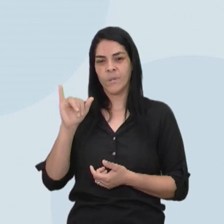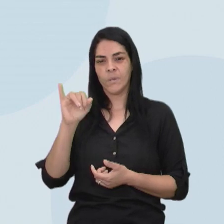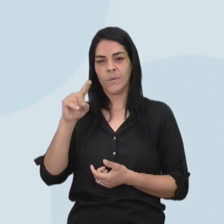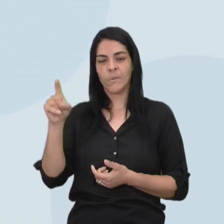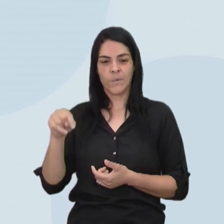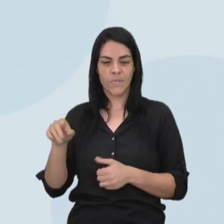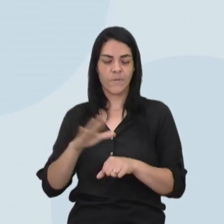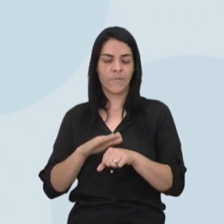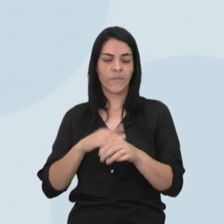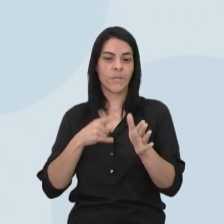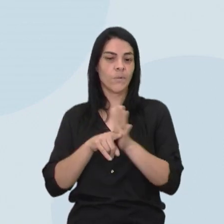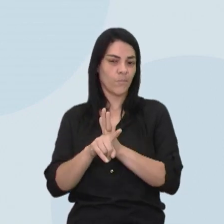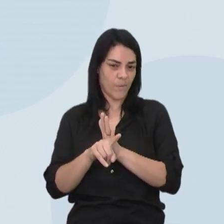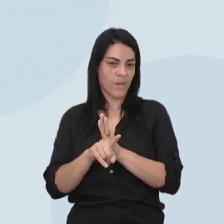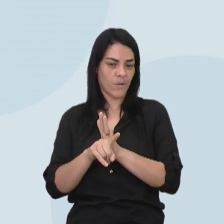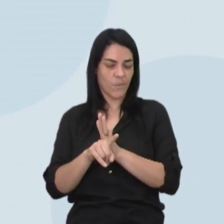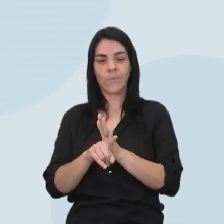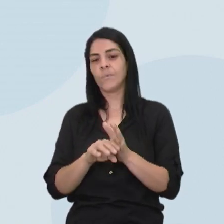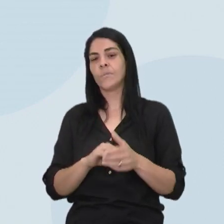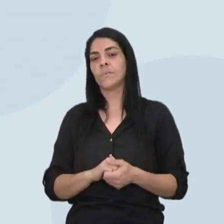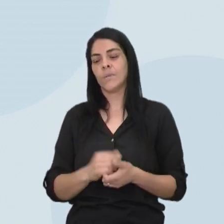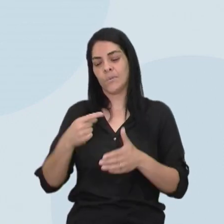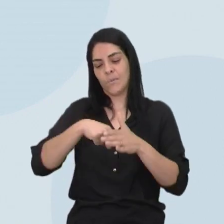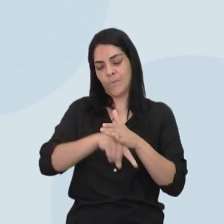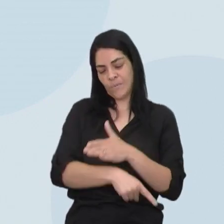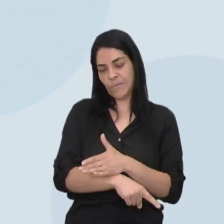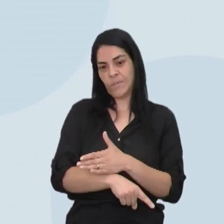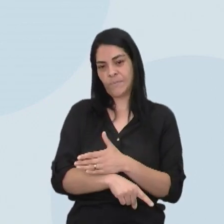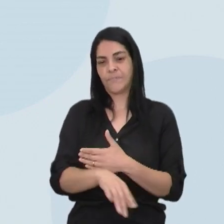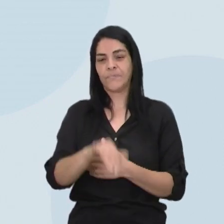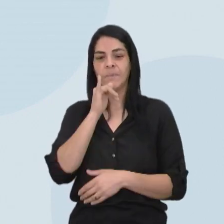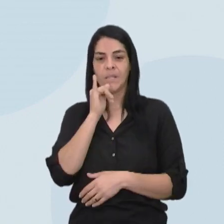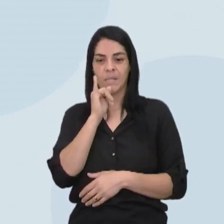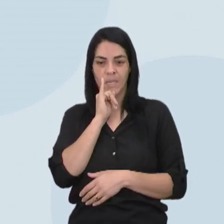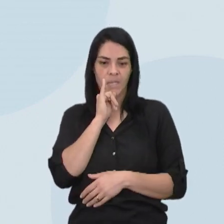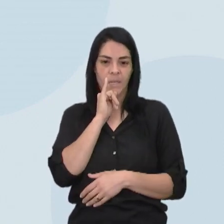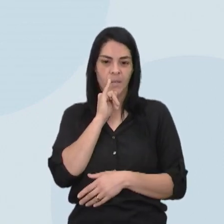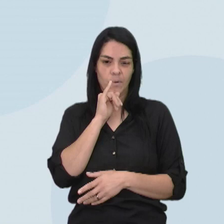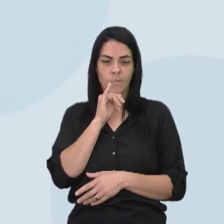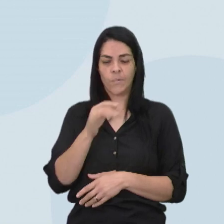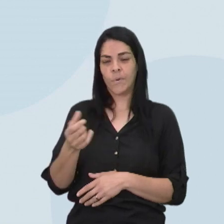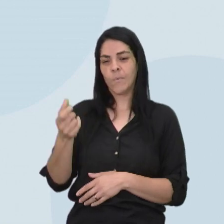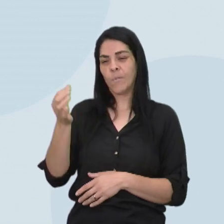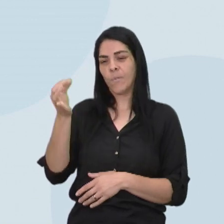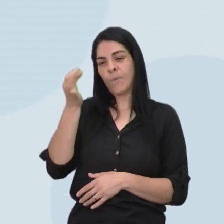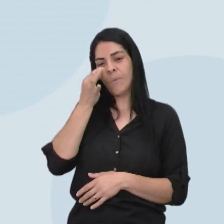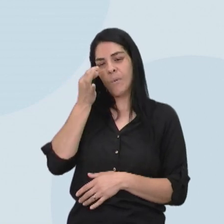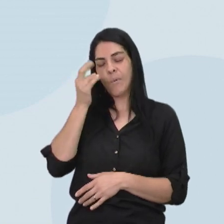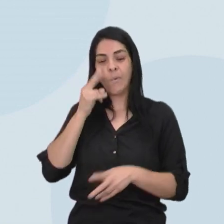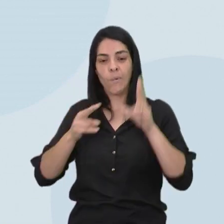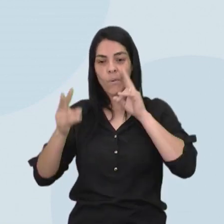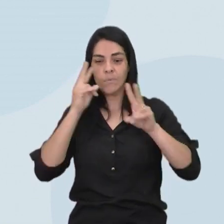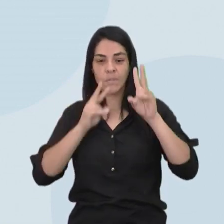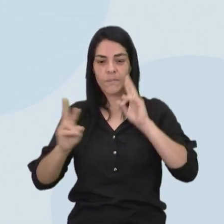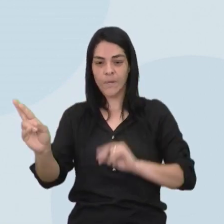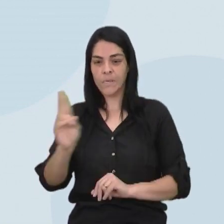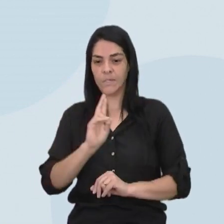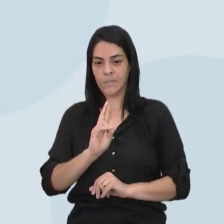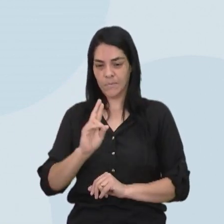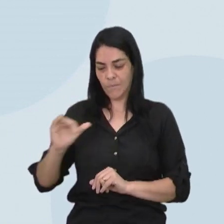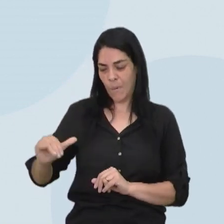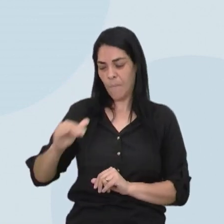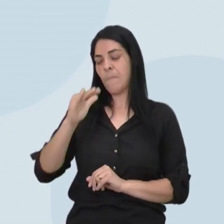Fazendo perguntas a respeito, por exemplo, do nosso aprofundamento. E aí a gente vai observar quais foram as respostas mais dadas dentro